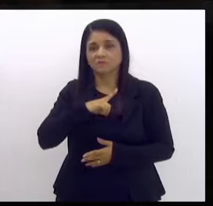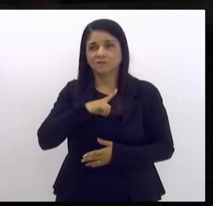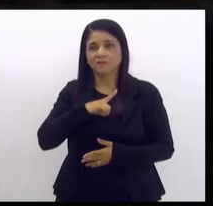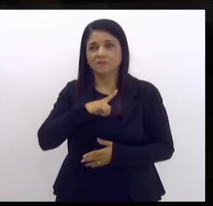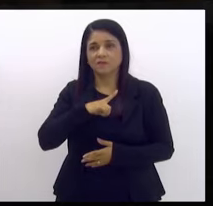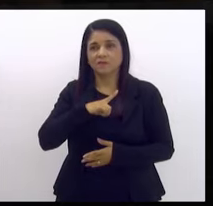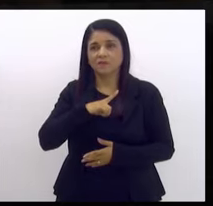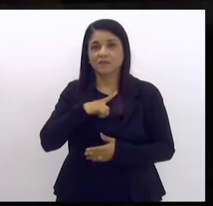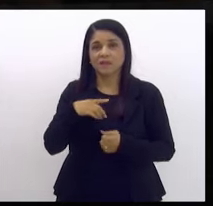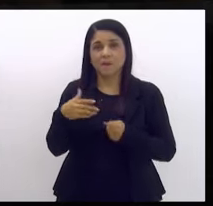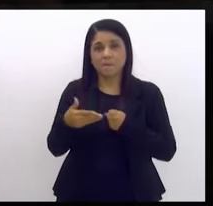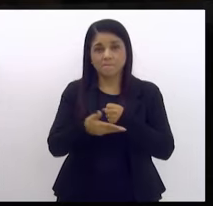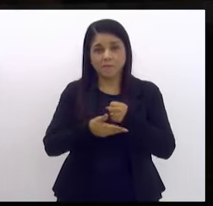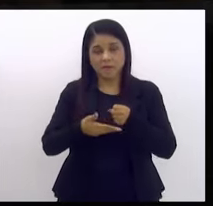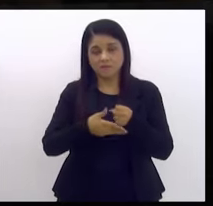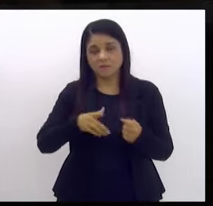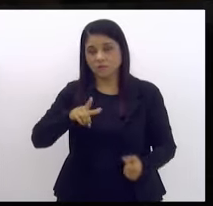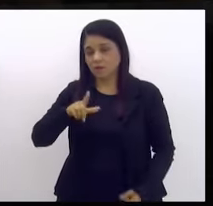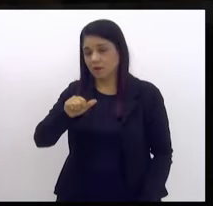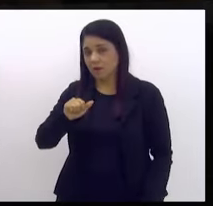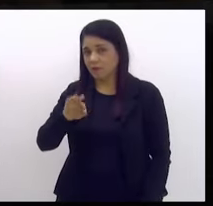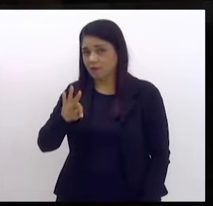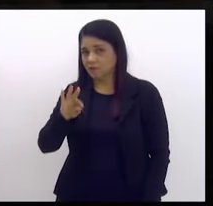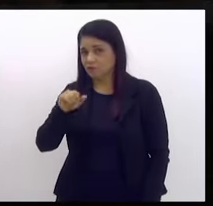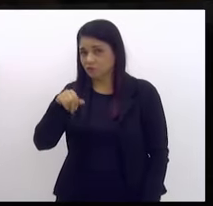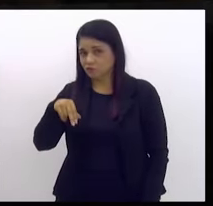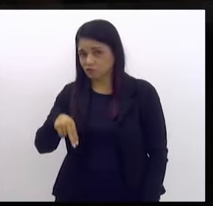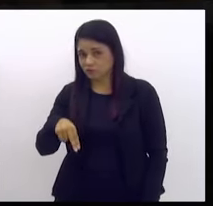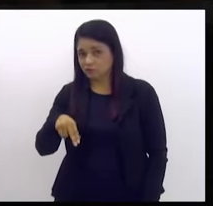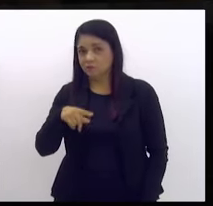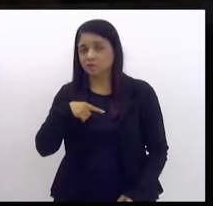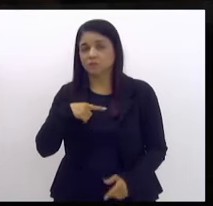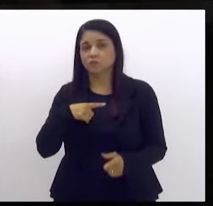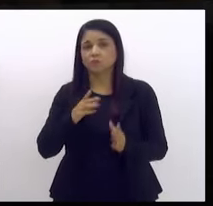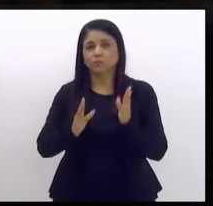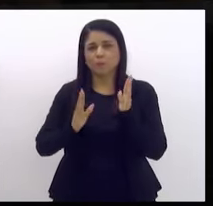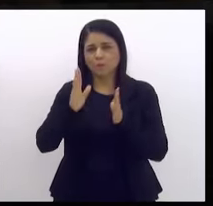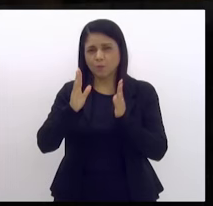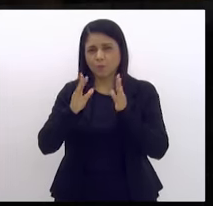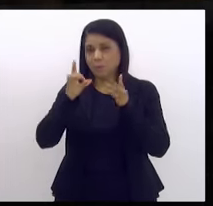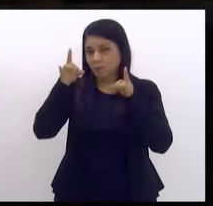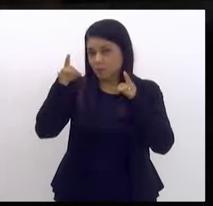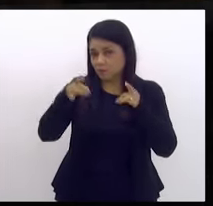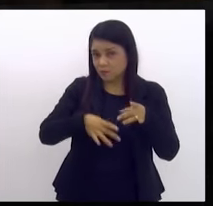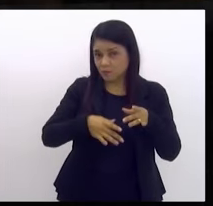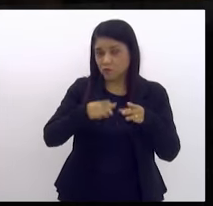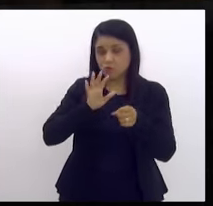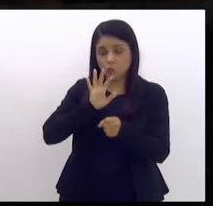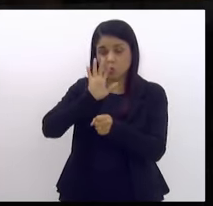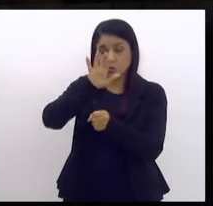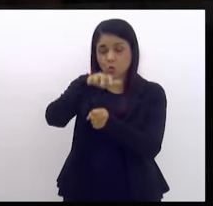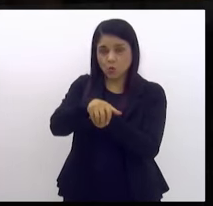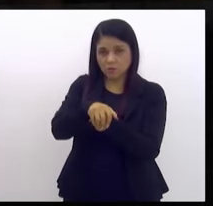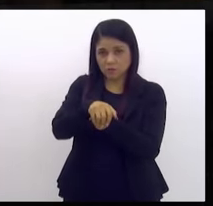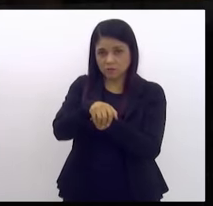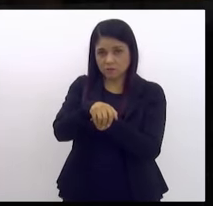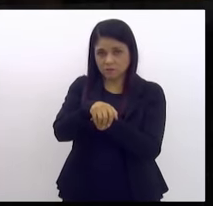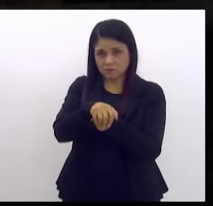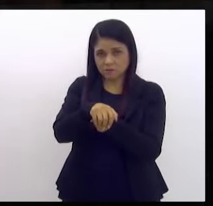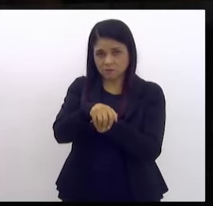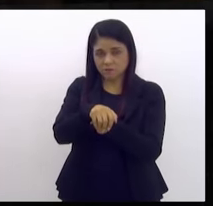partir da base do latim e do último período de colonização, portanto, do declínio